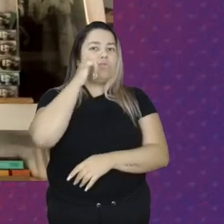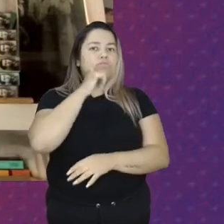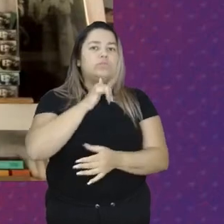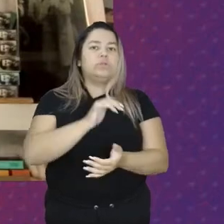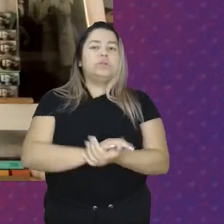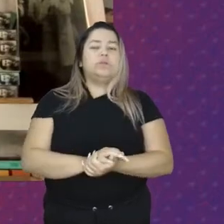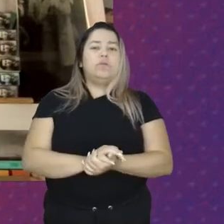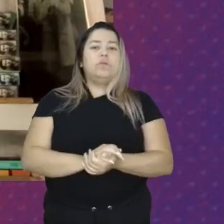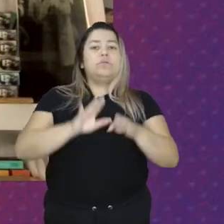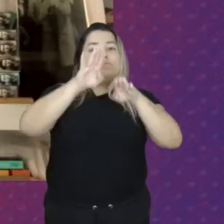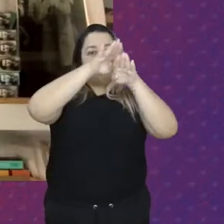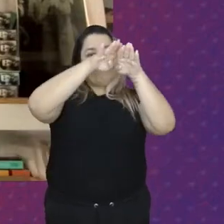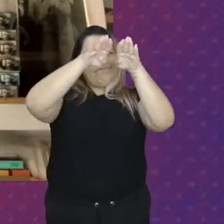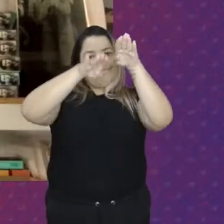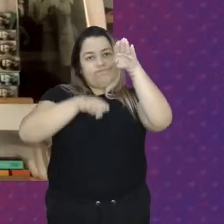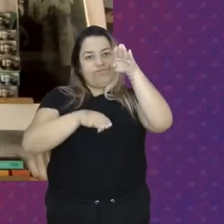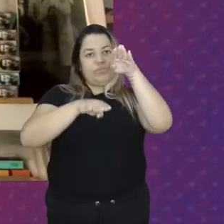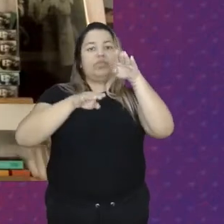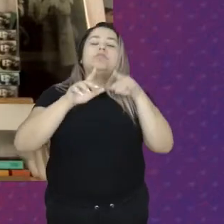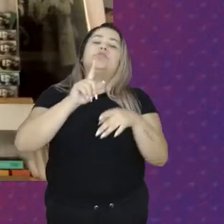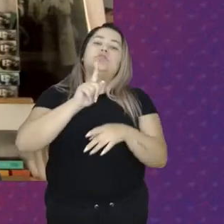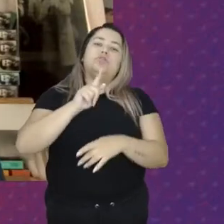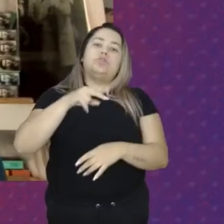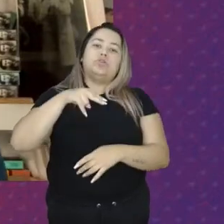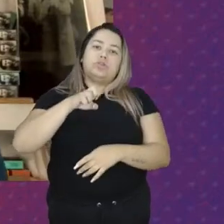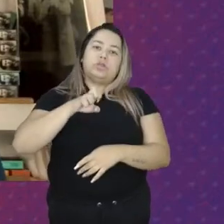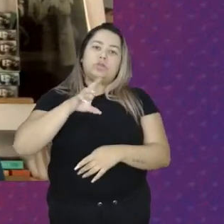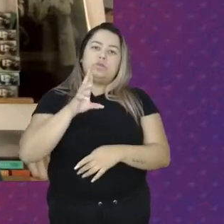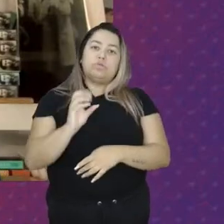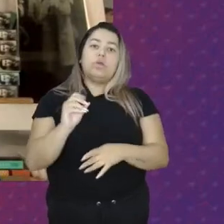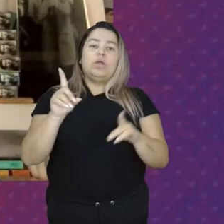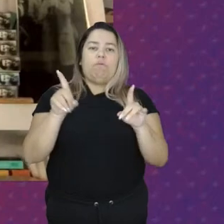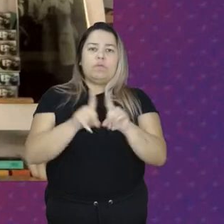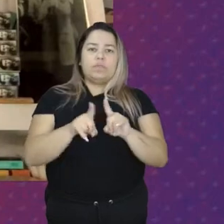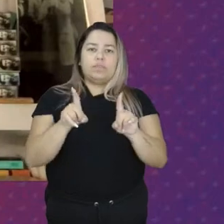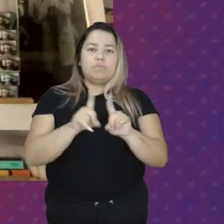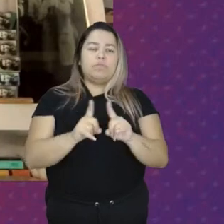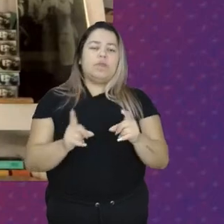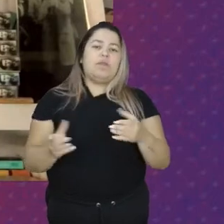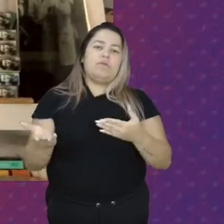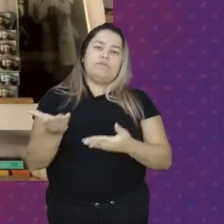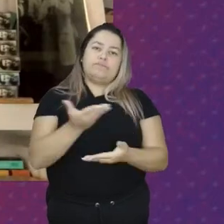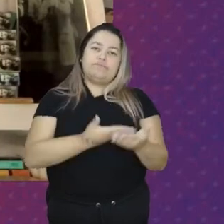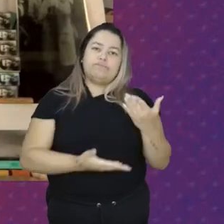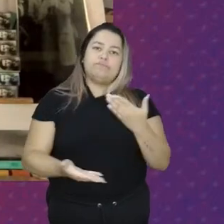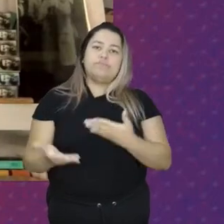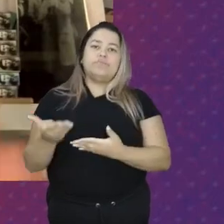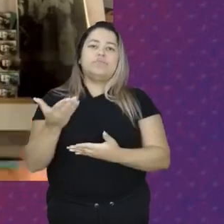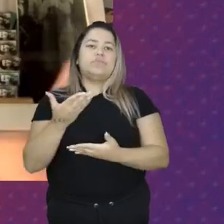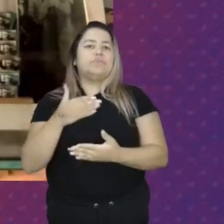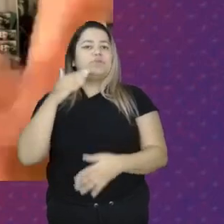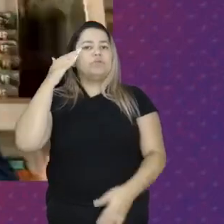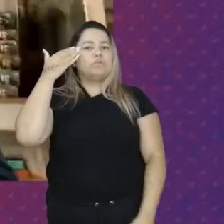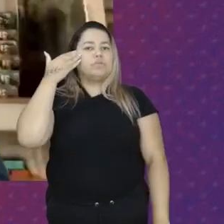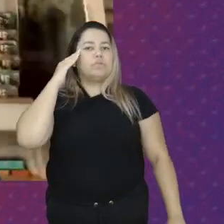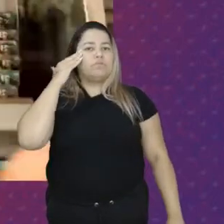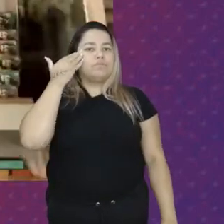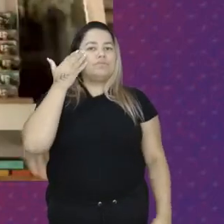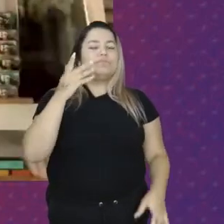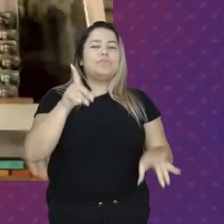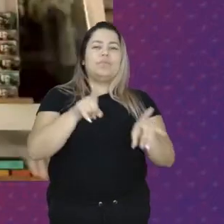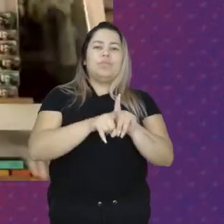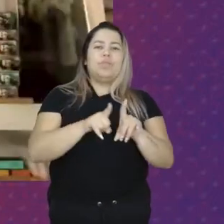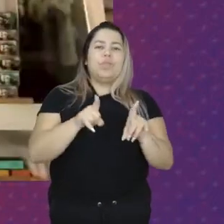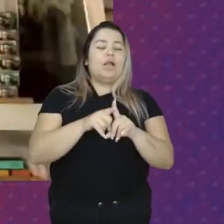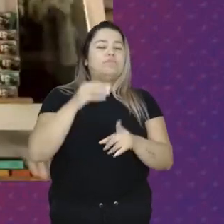chama de desigualdade de gênero, e envolve a interpretação das experiências imediatas